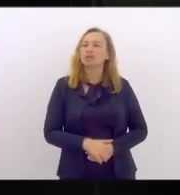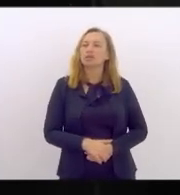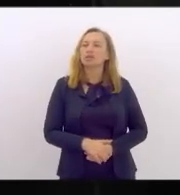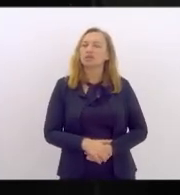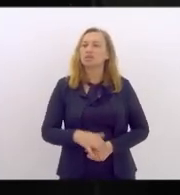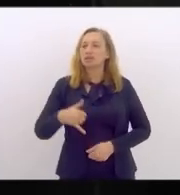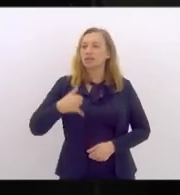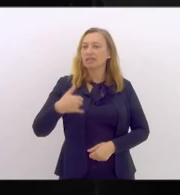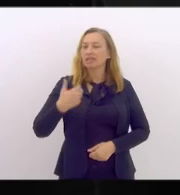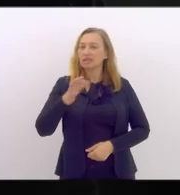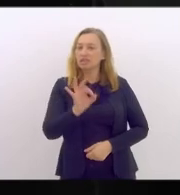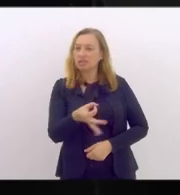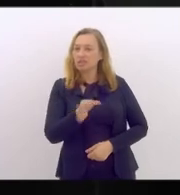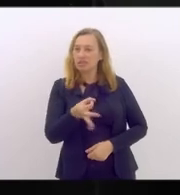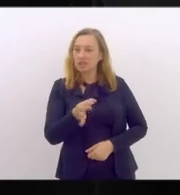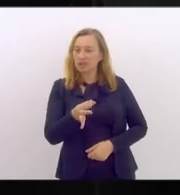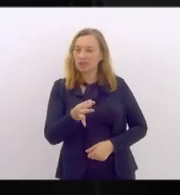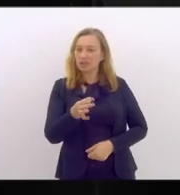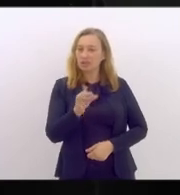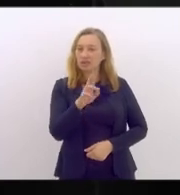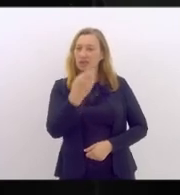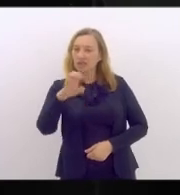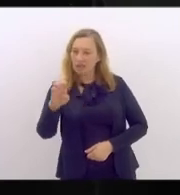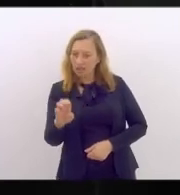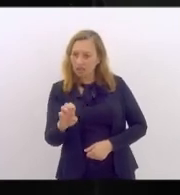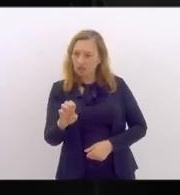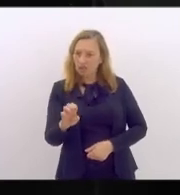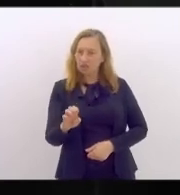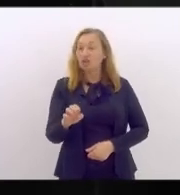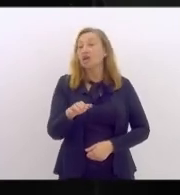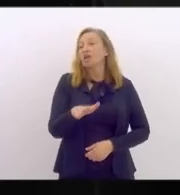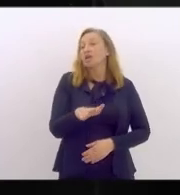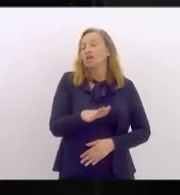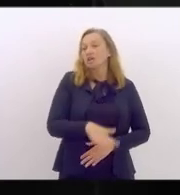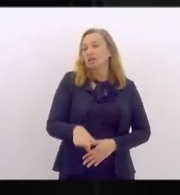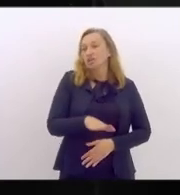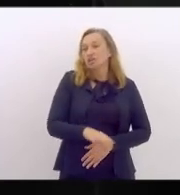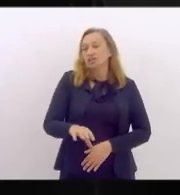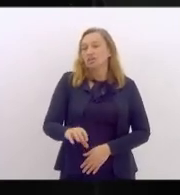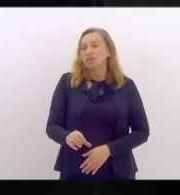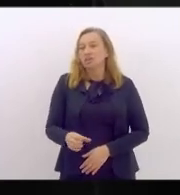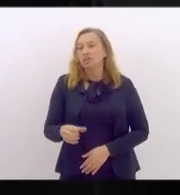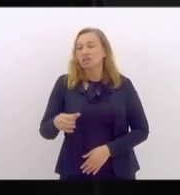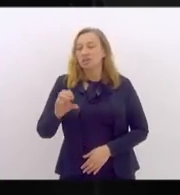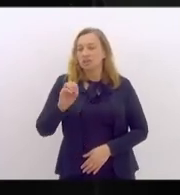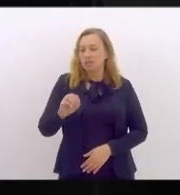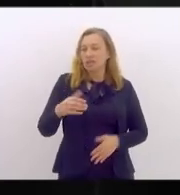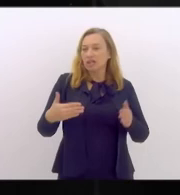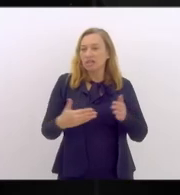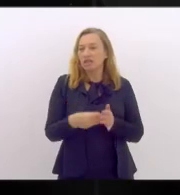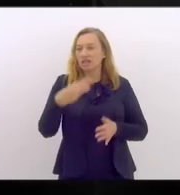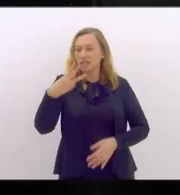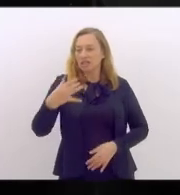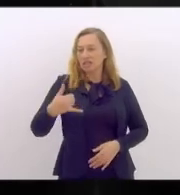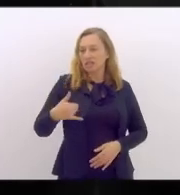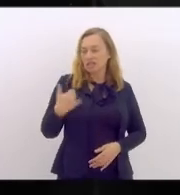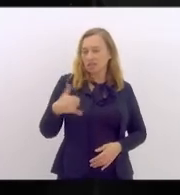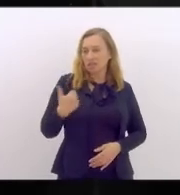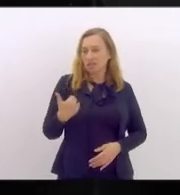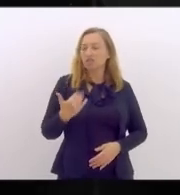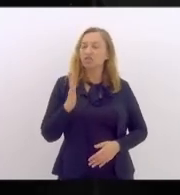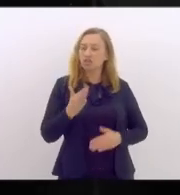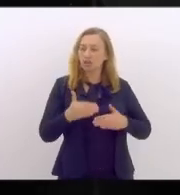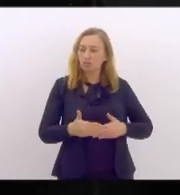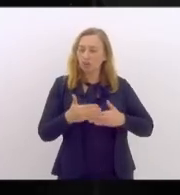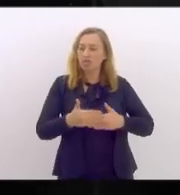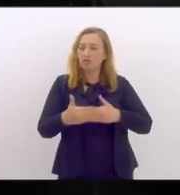correspondente a creche crianças de 0 a 3 anos já houve um avanço com a emenda